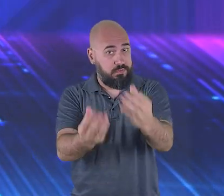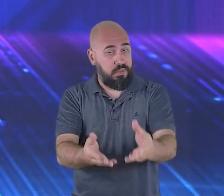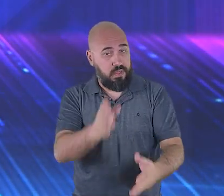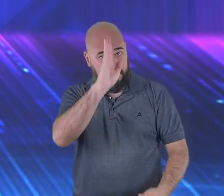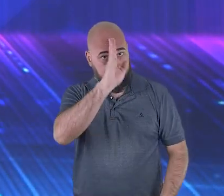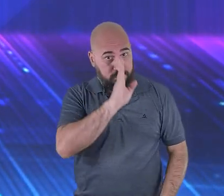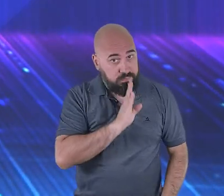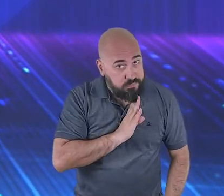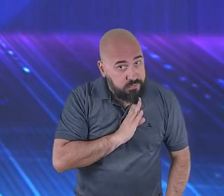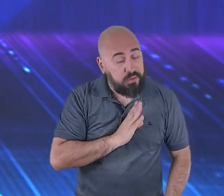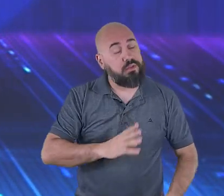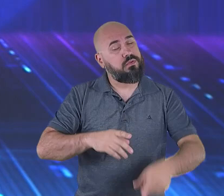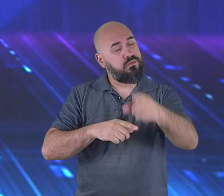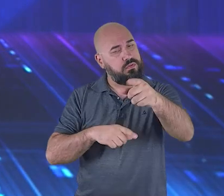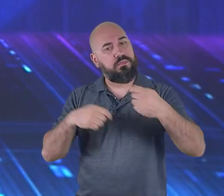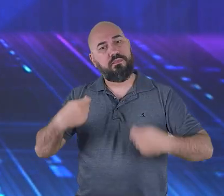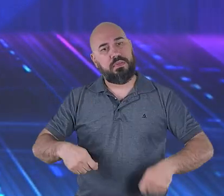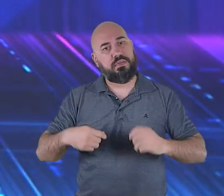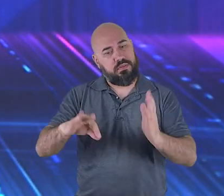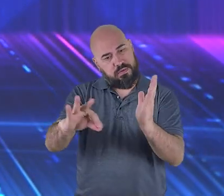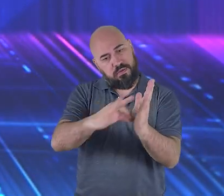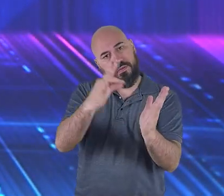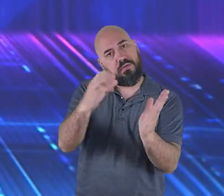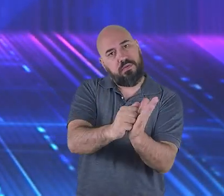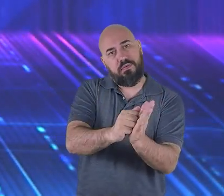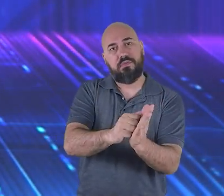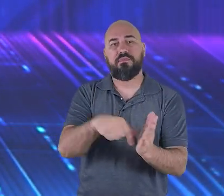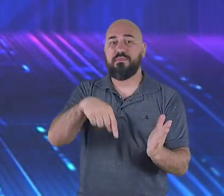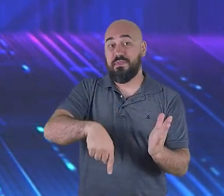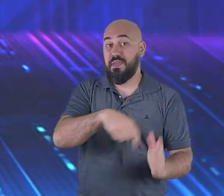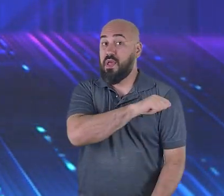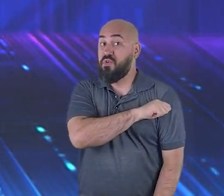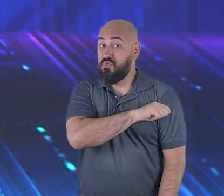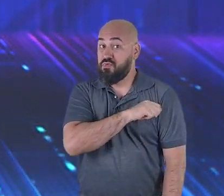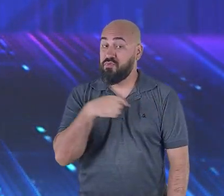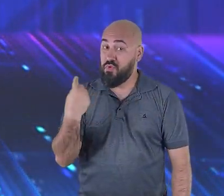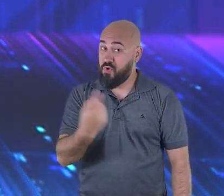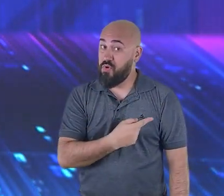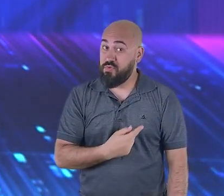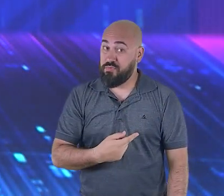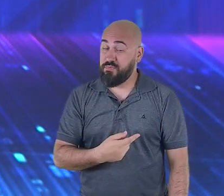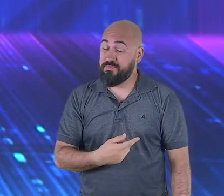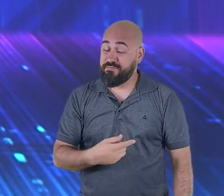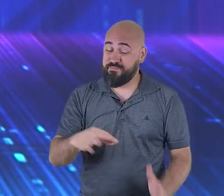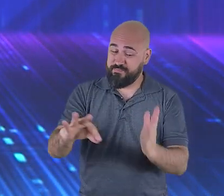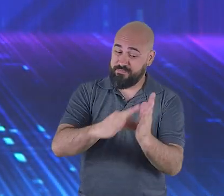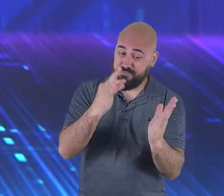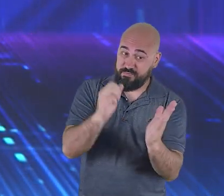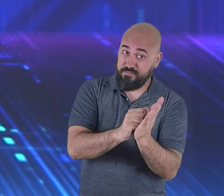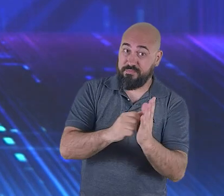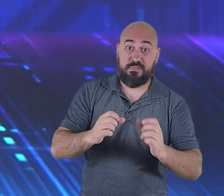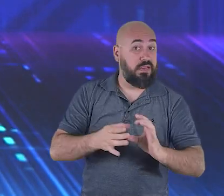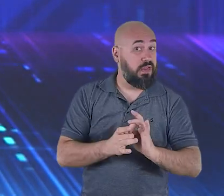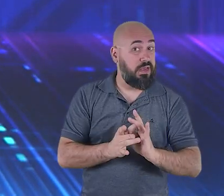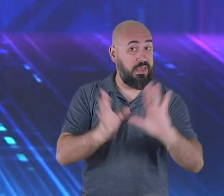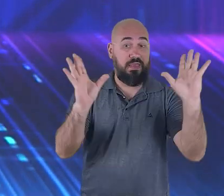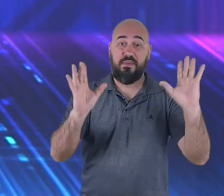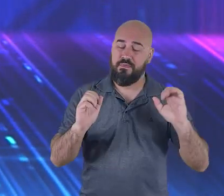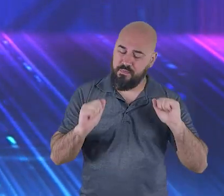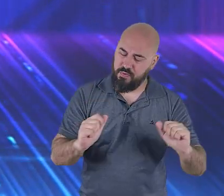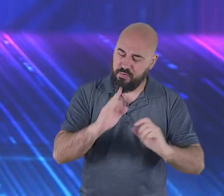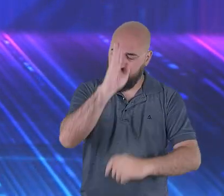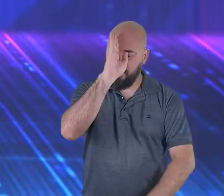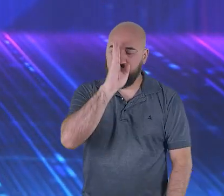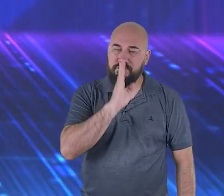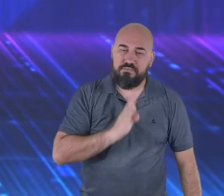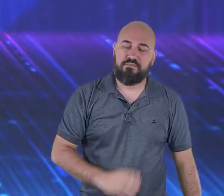ser o autor, você precisa ser aluno da nossa escola bíblica. As matrículas estão sempre